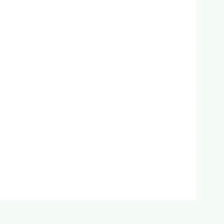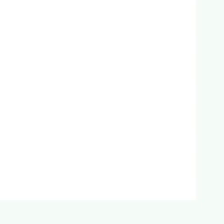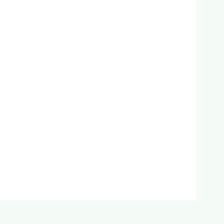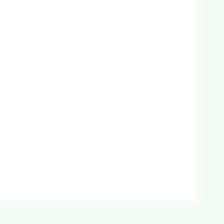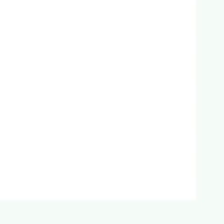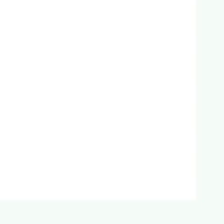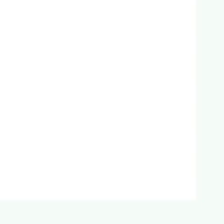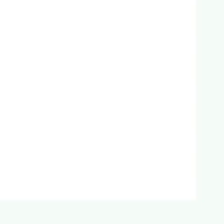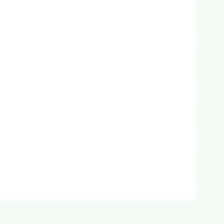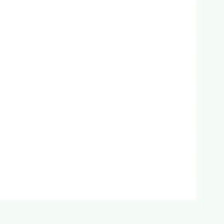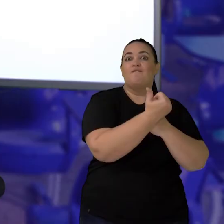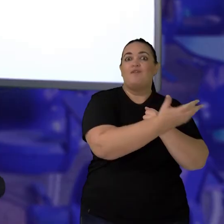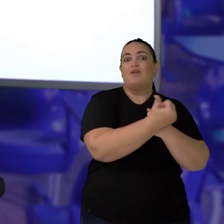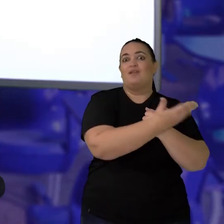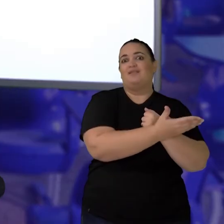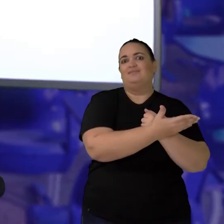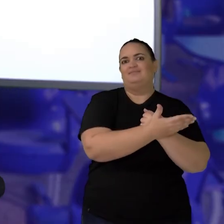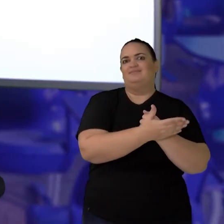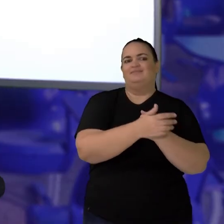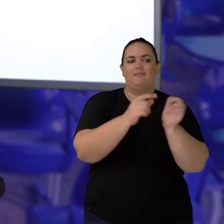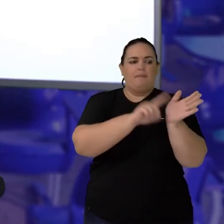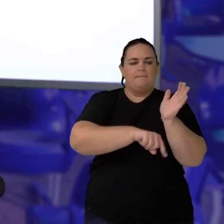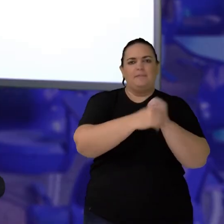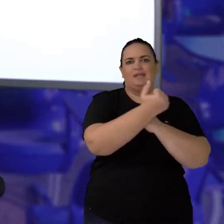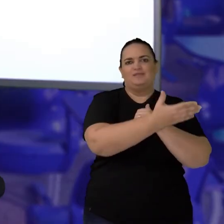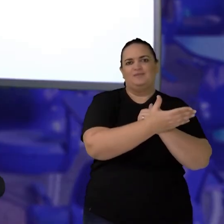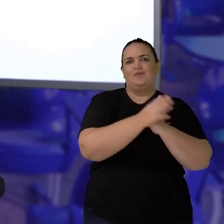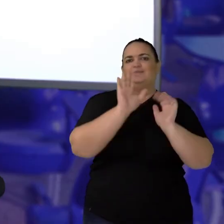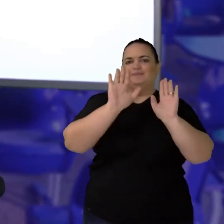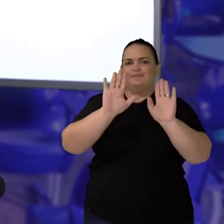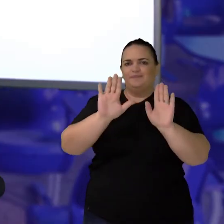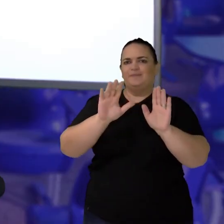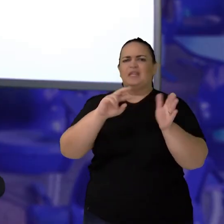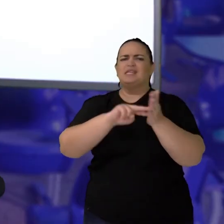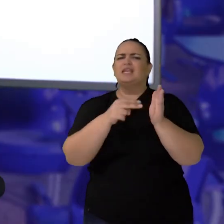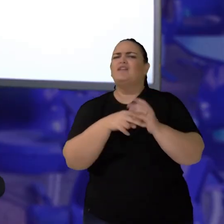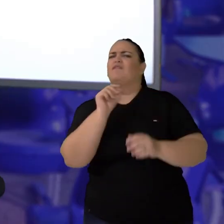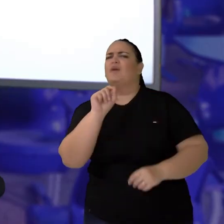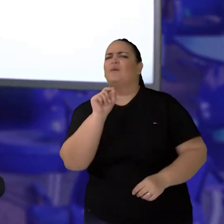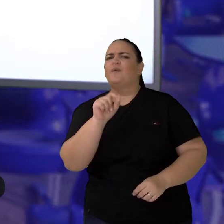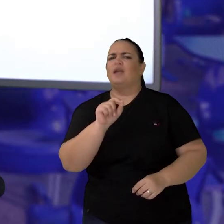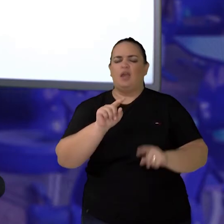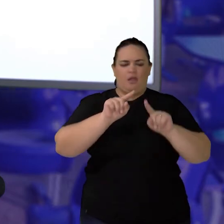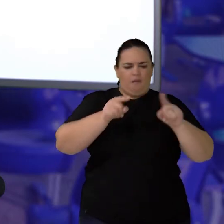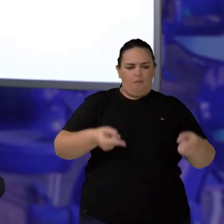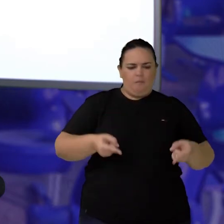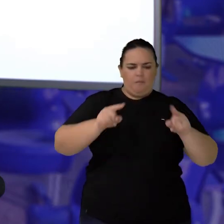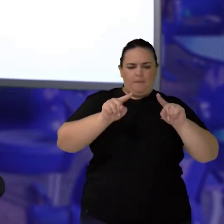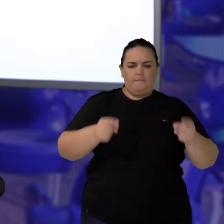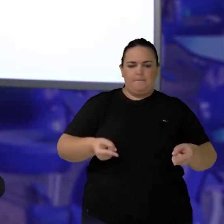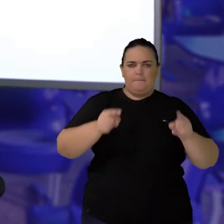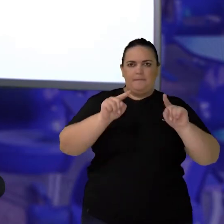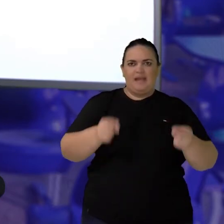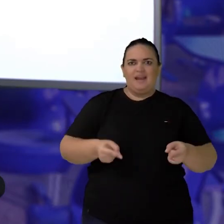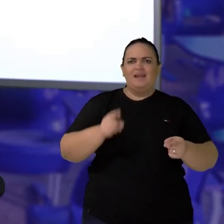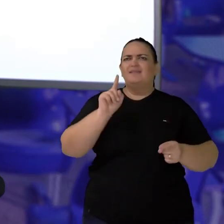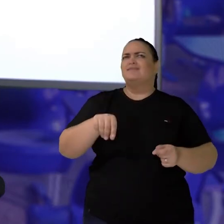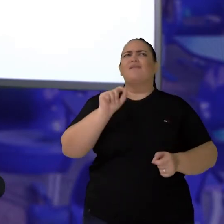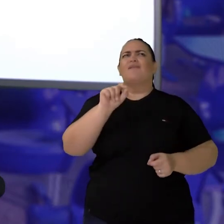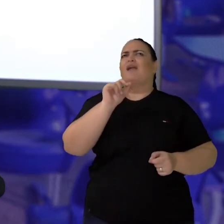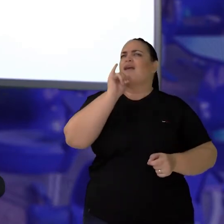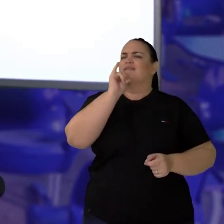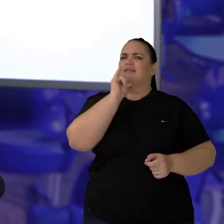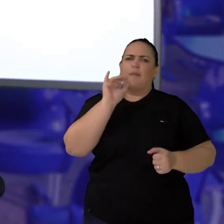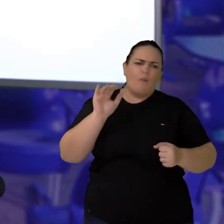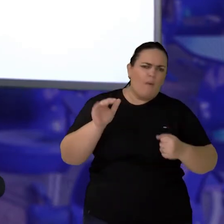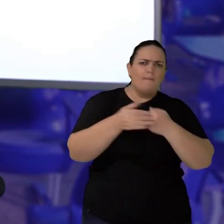que isso significa? Significa o seguinte, o parênteses, ele sempre está ali para